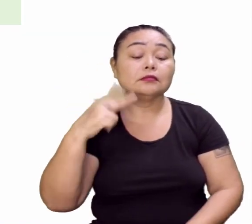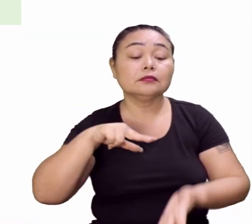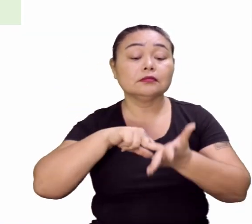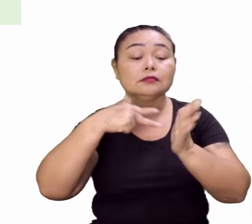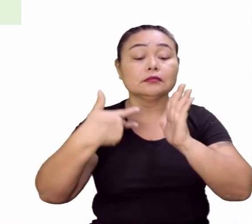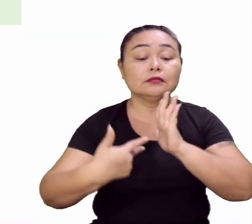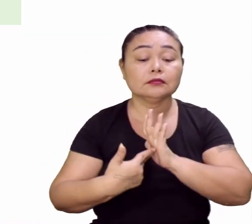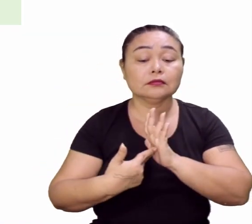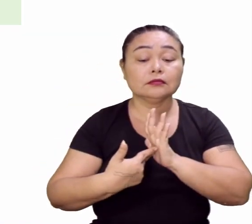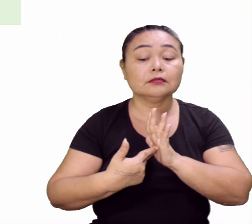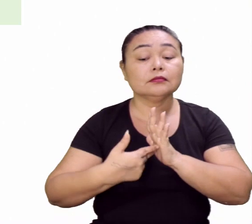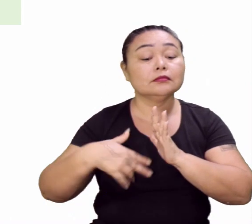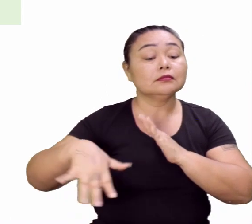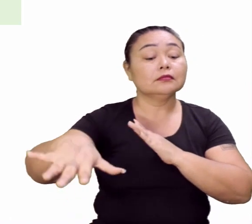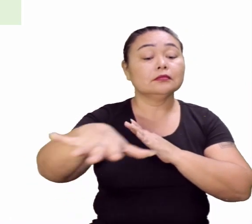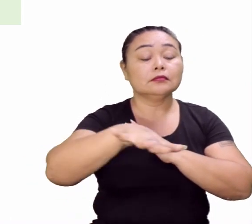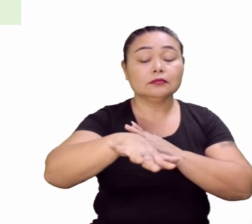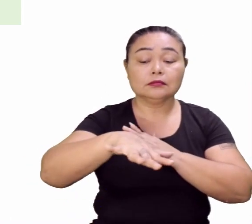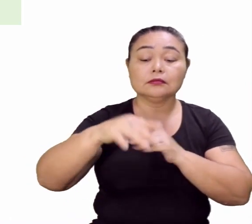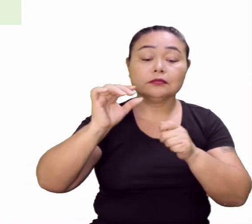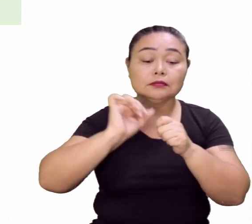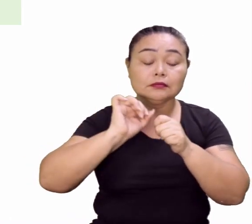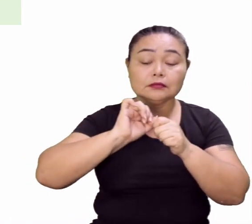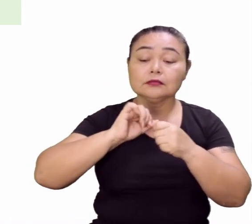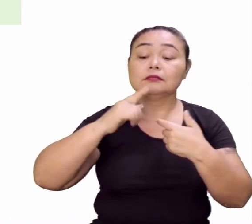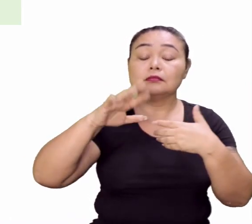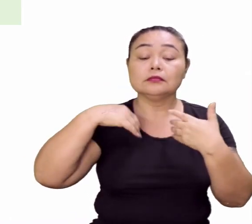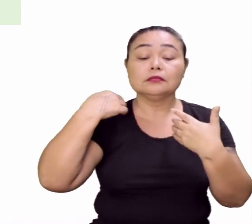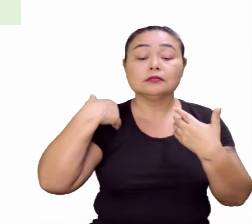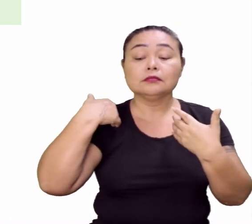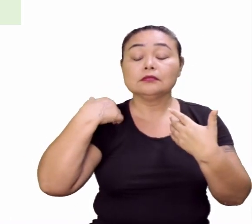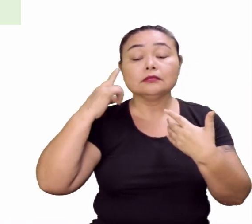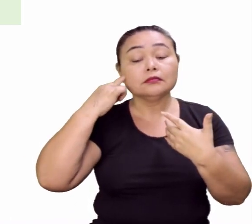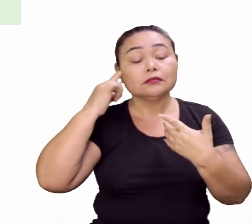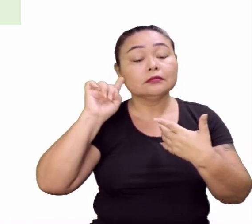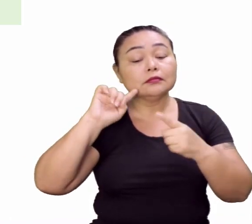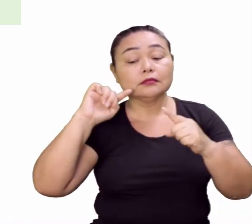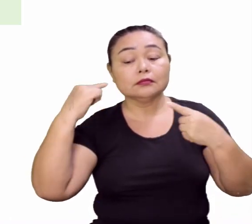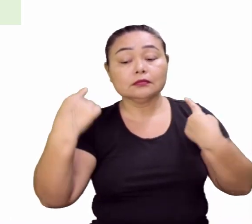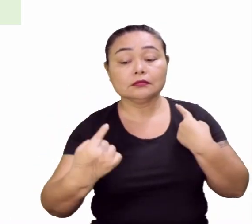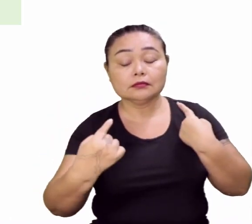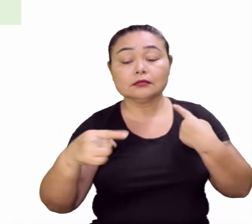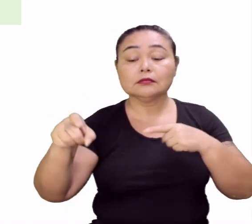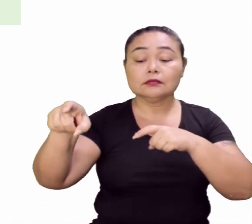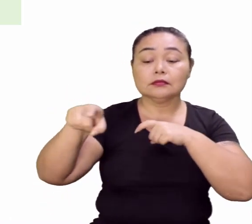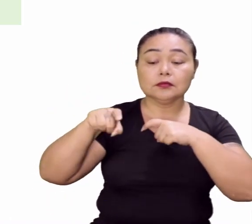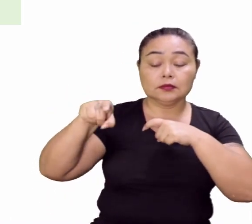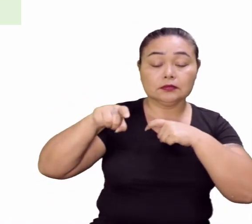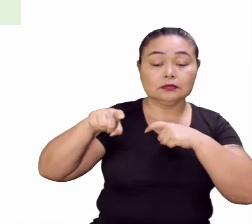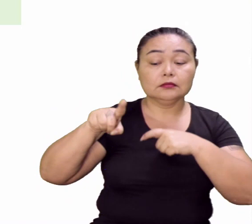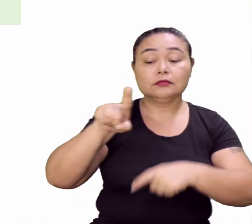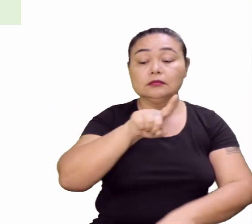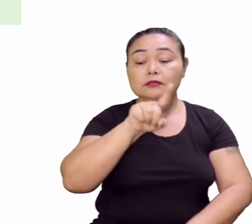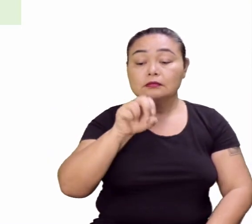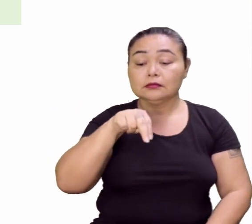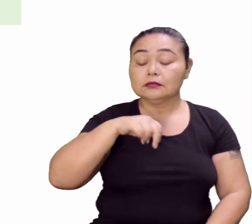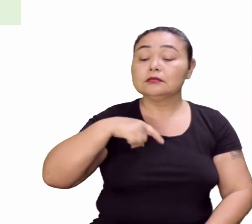significado de cidade, zona urbana, ambiente urbano, opõe-se ao significado de campo, zona